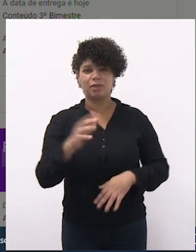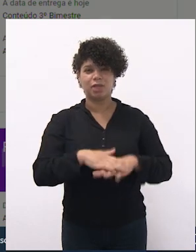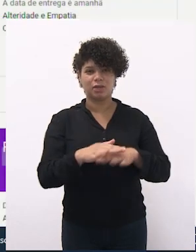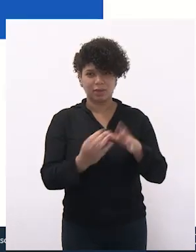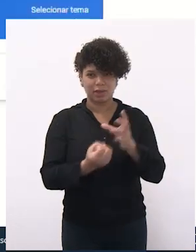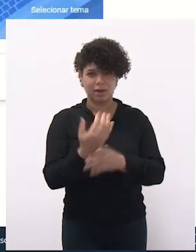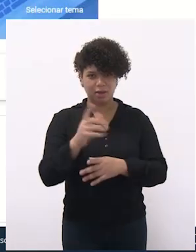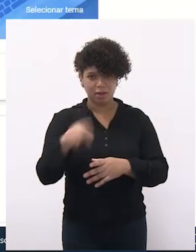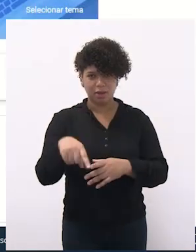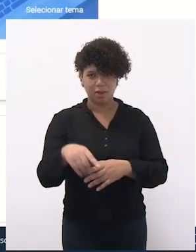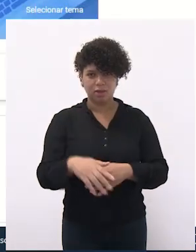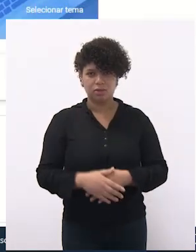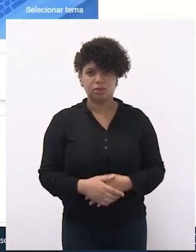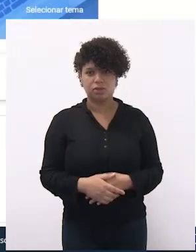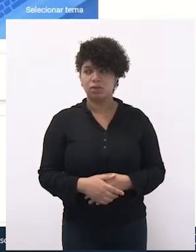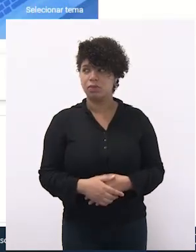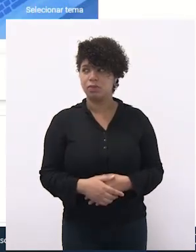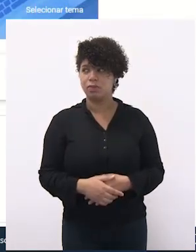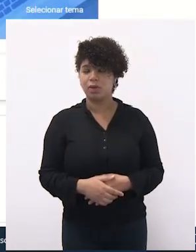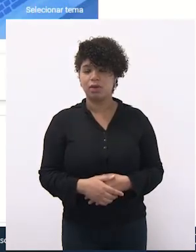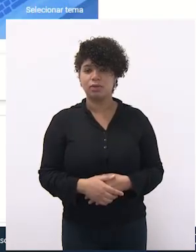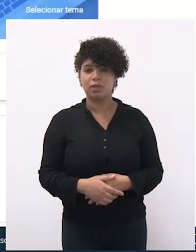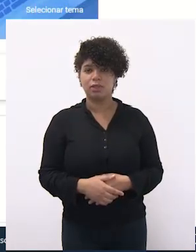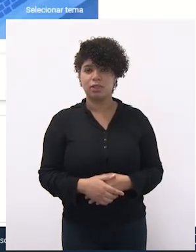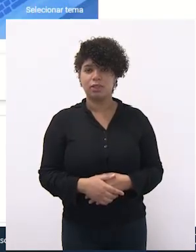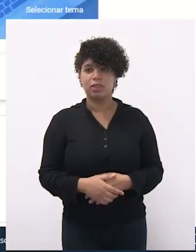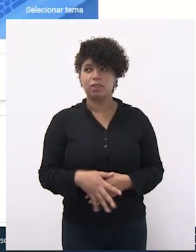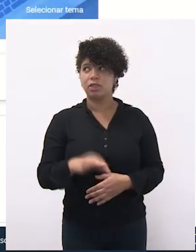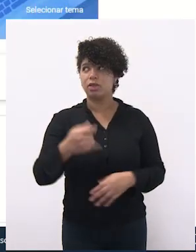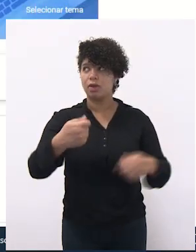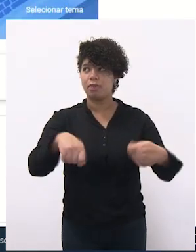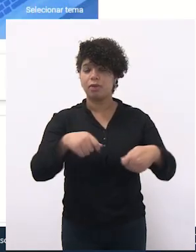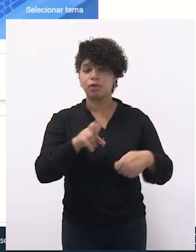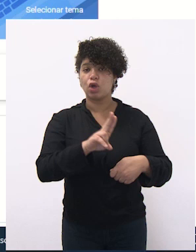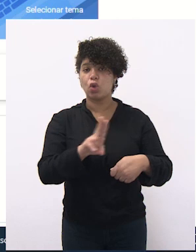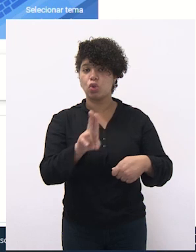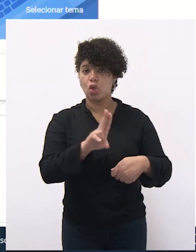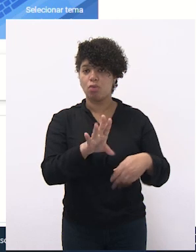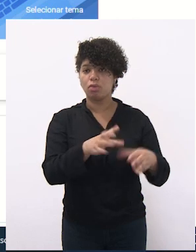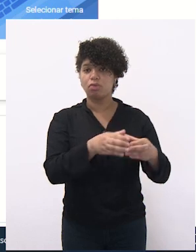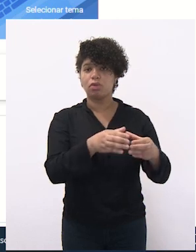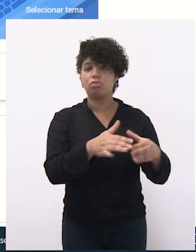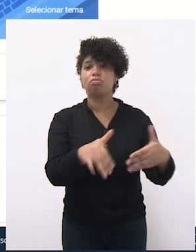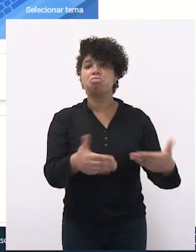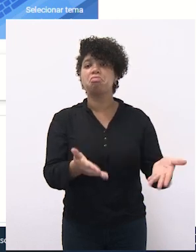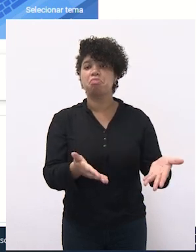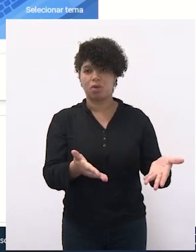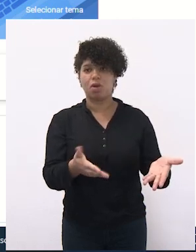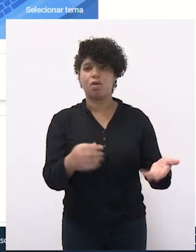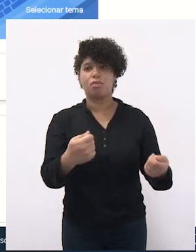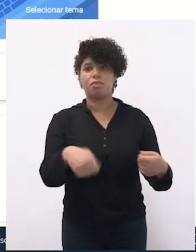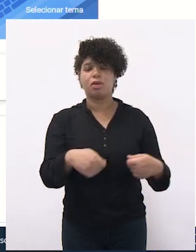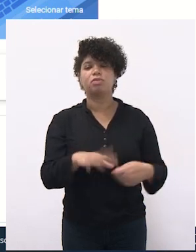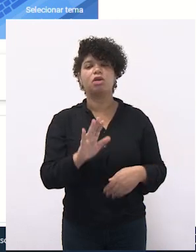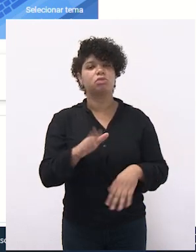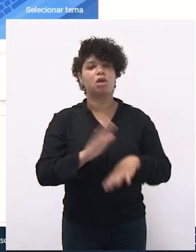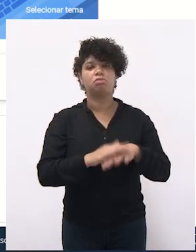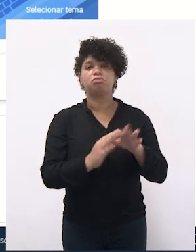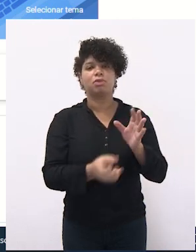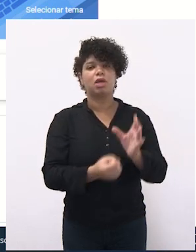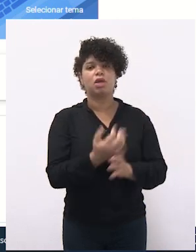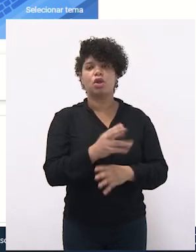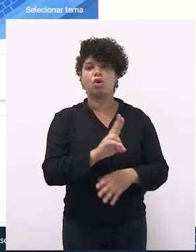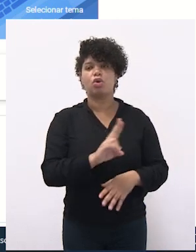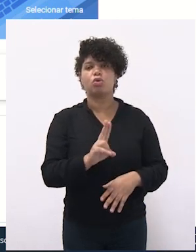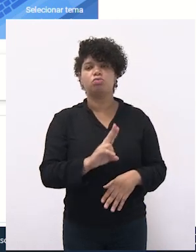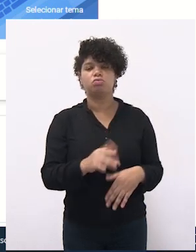necessariamente... Não necessariamente, né? O necessário é só o nome da turma. Tá. Né? Então aqui a gente já criou a nossa turma.